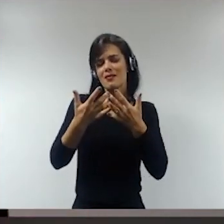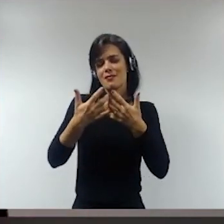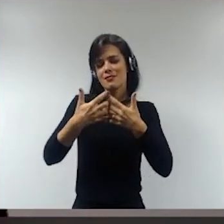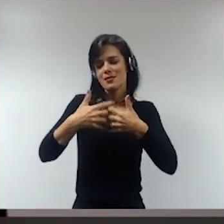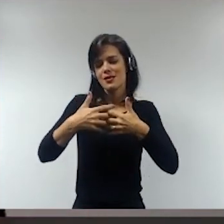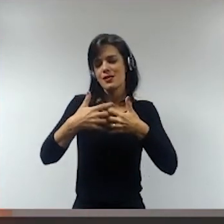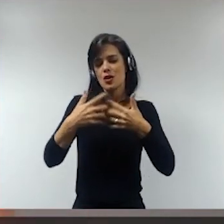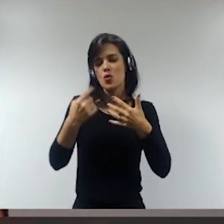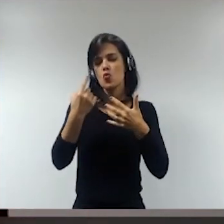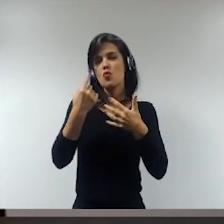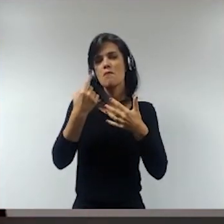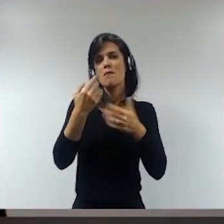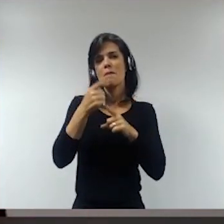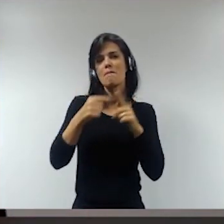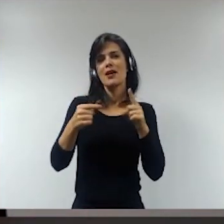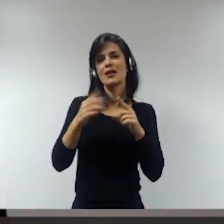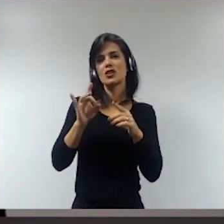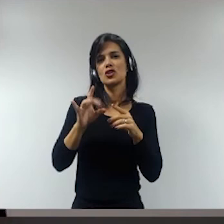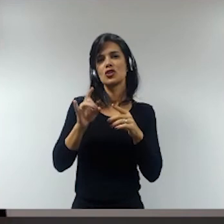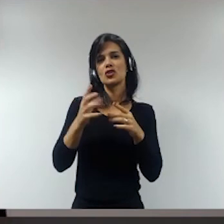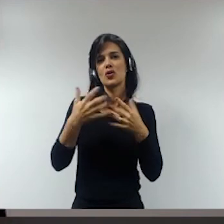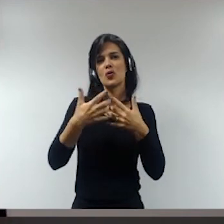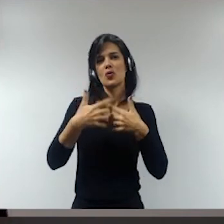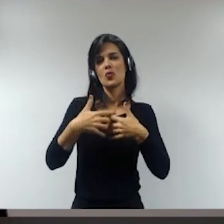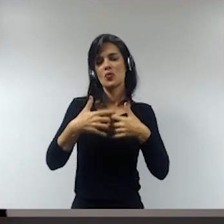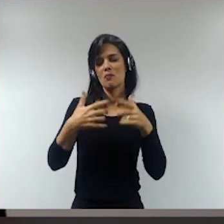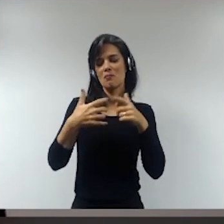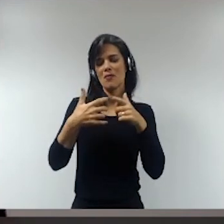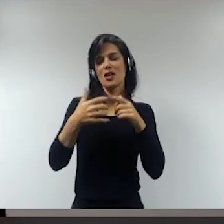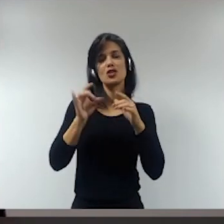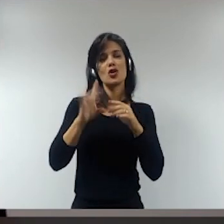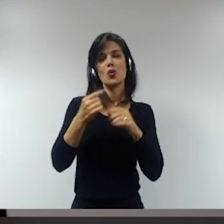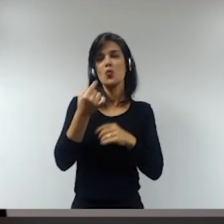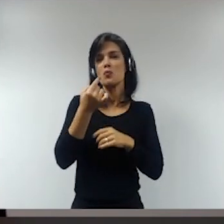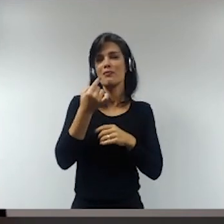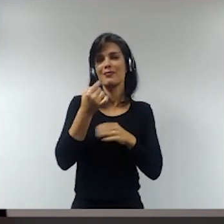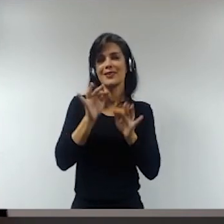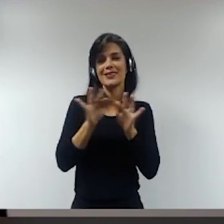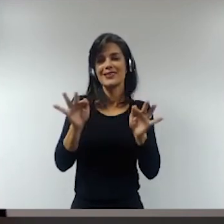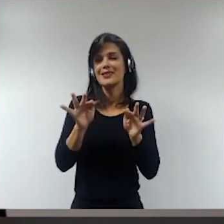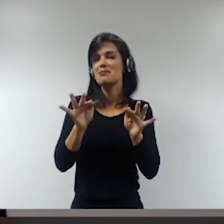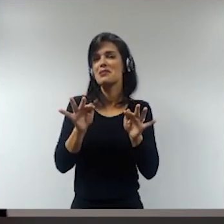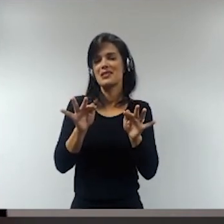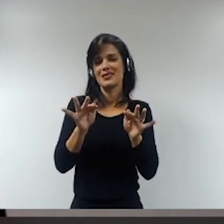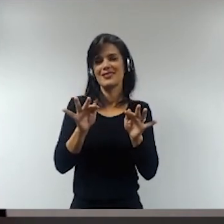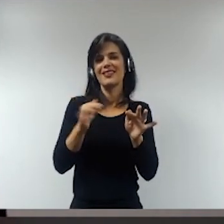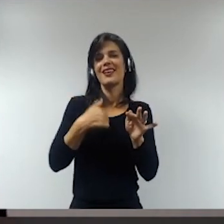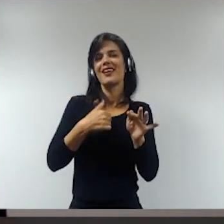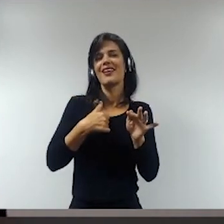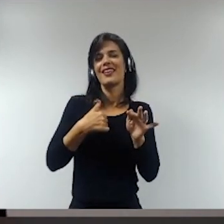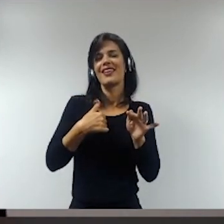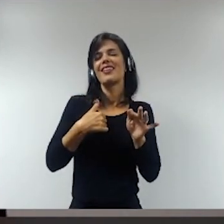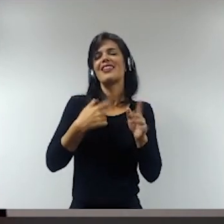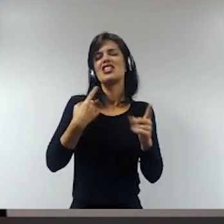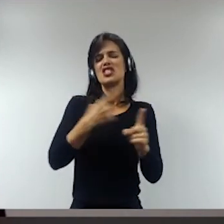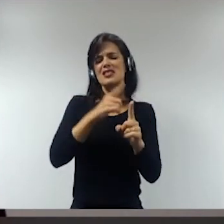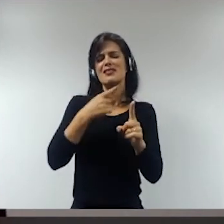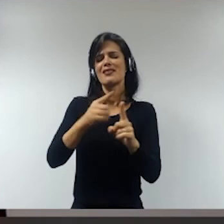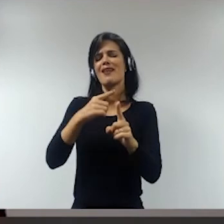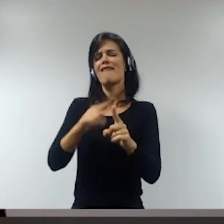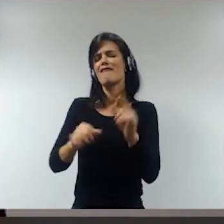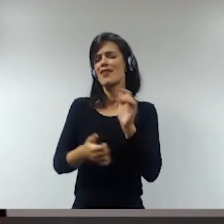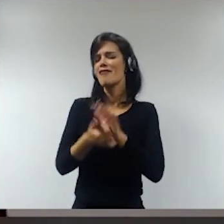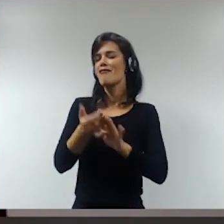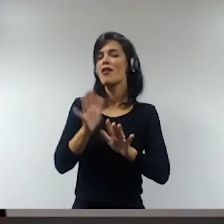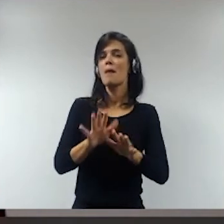capitã do time, mas, assim, é fato que todos nós temos muitos desafios pela frente, e eu